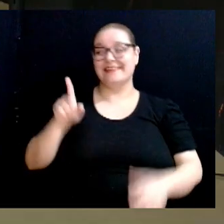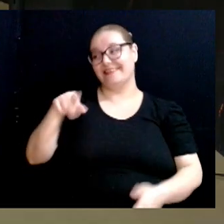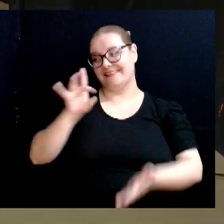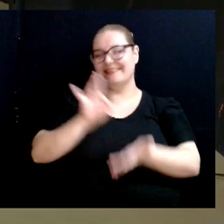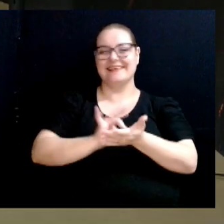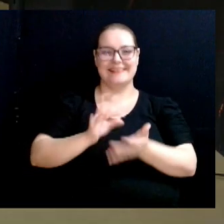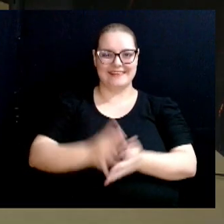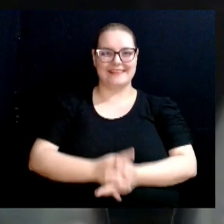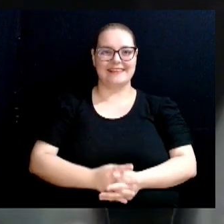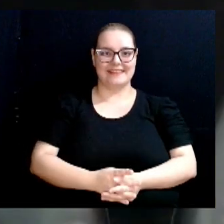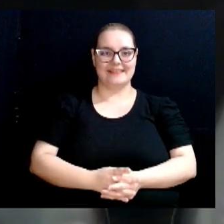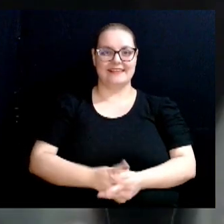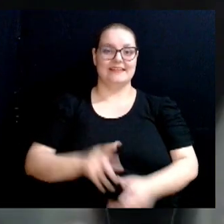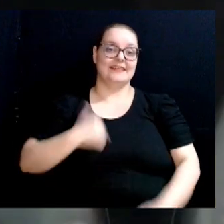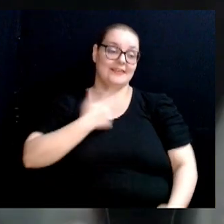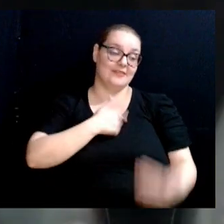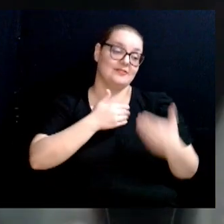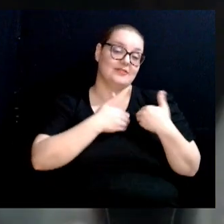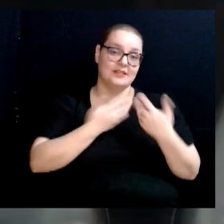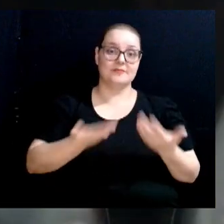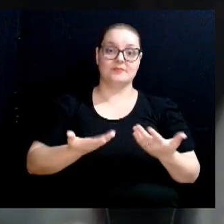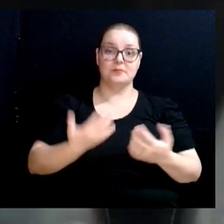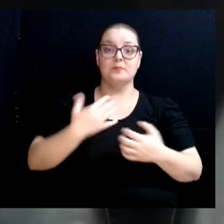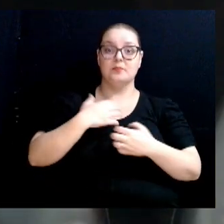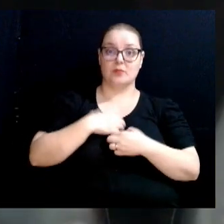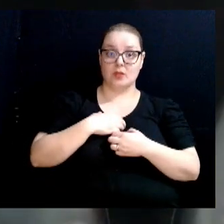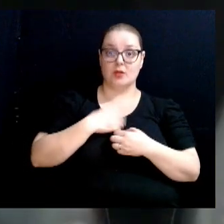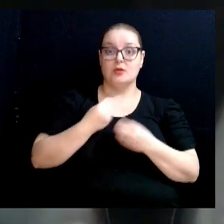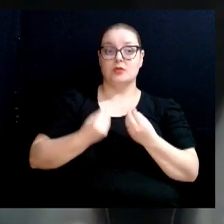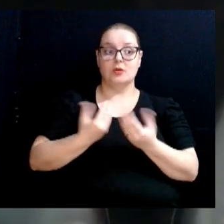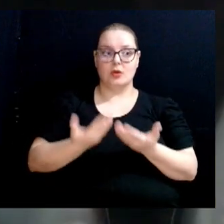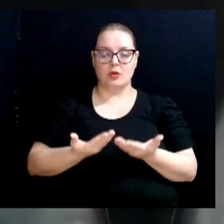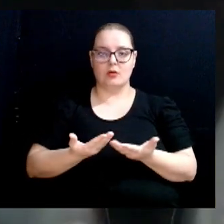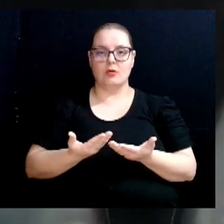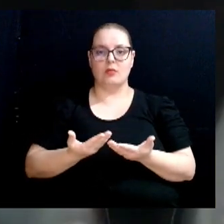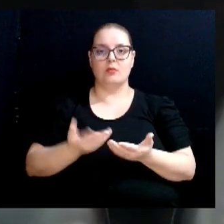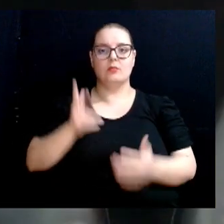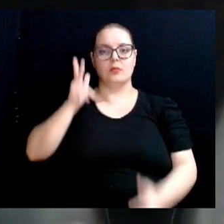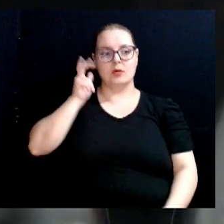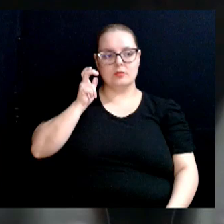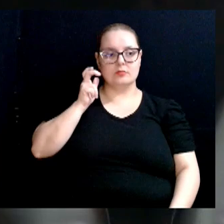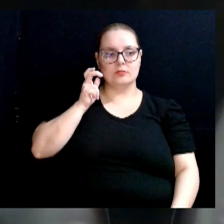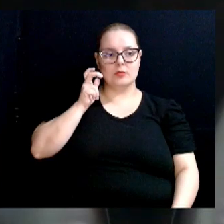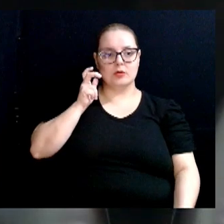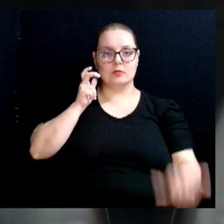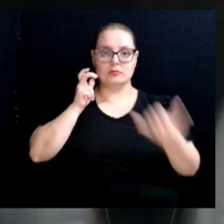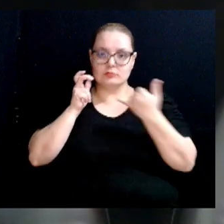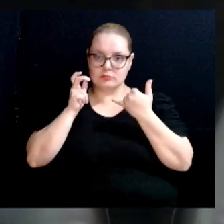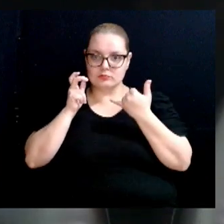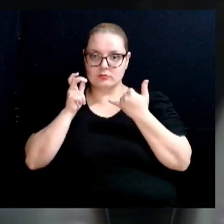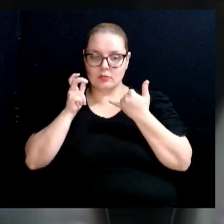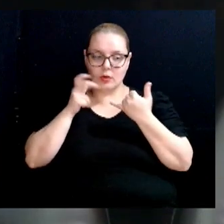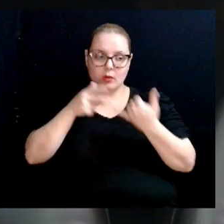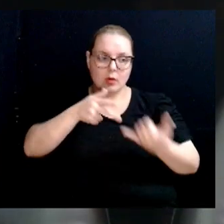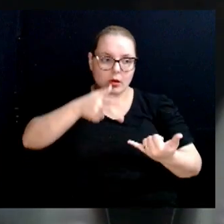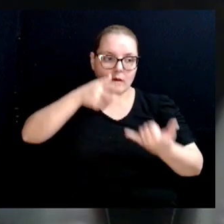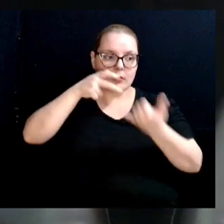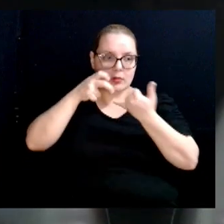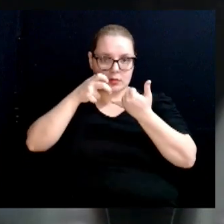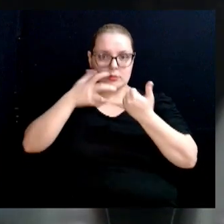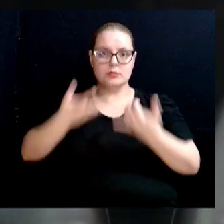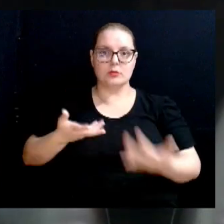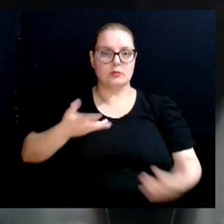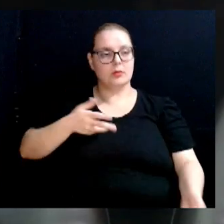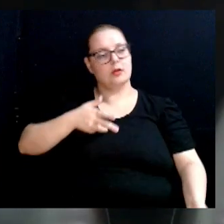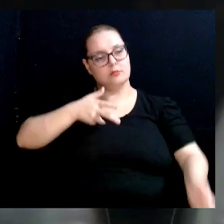nossa responsabilidade a maneira como o que eu escuto do outro vai entrar na minha percepção de mim mesmo. Sim. Então